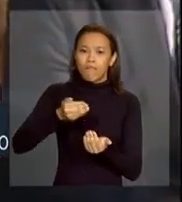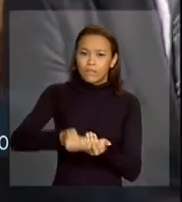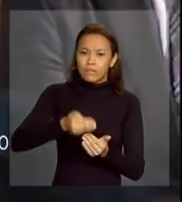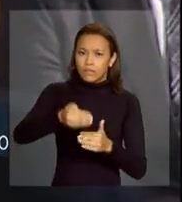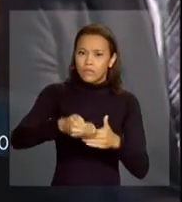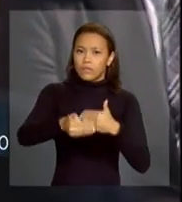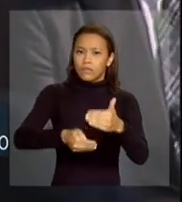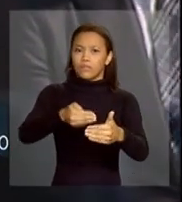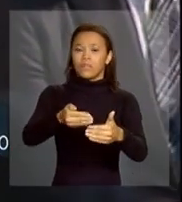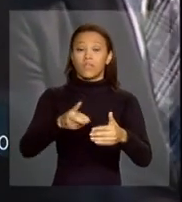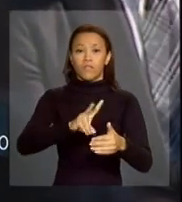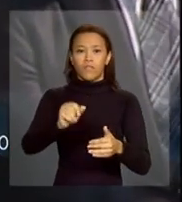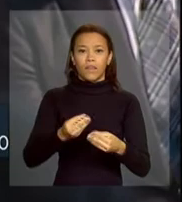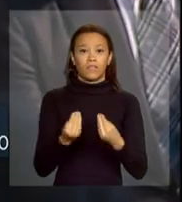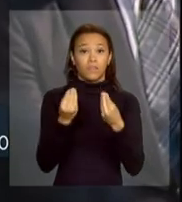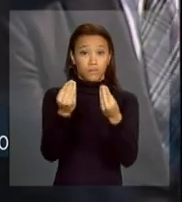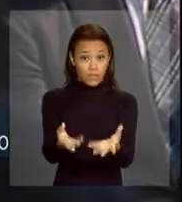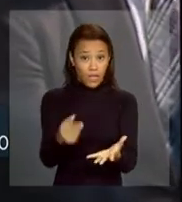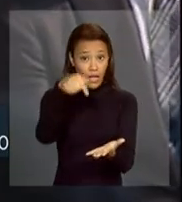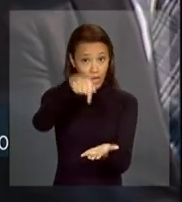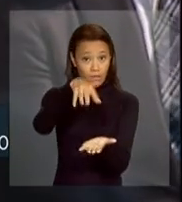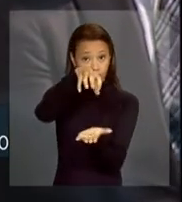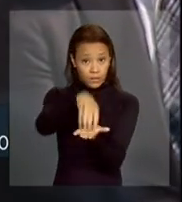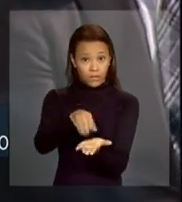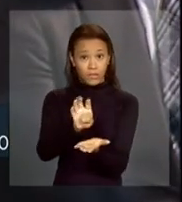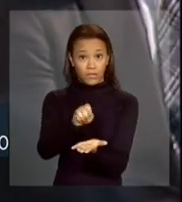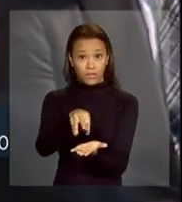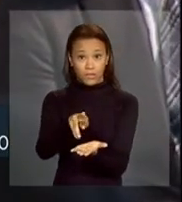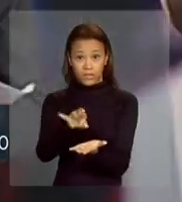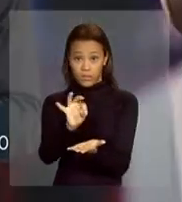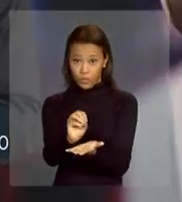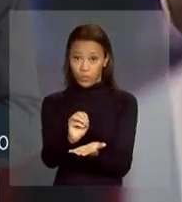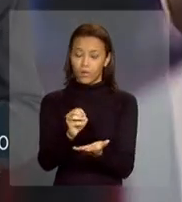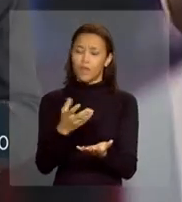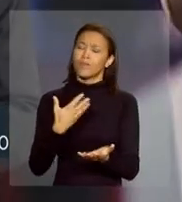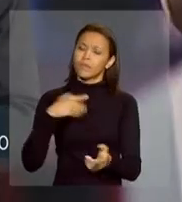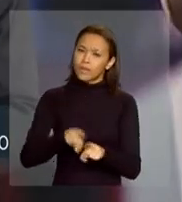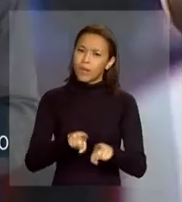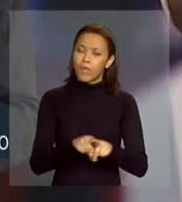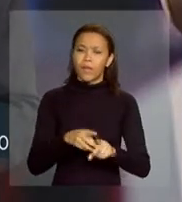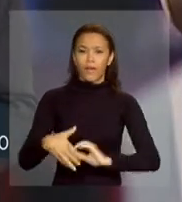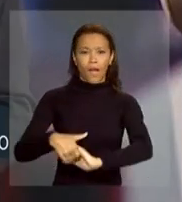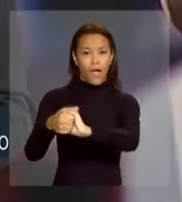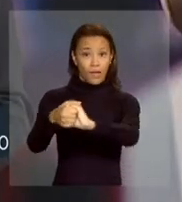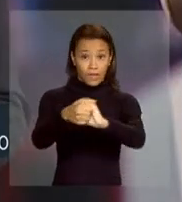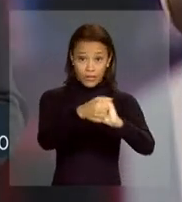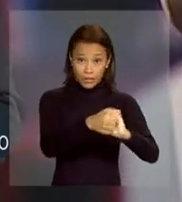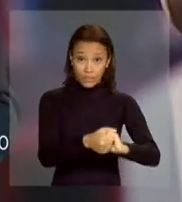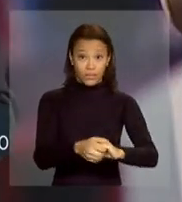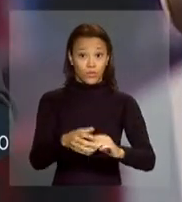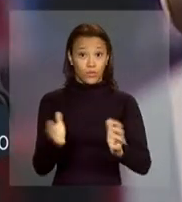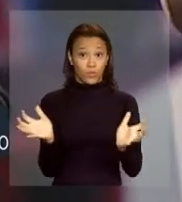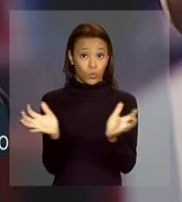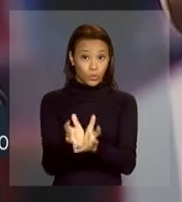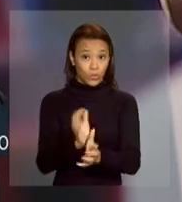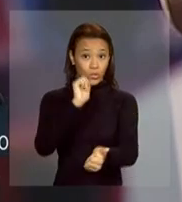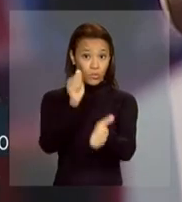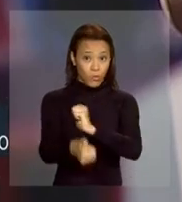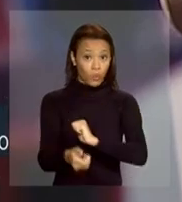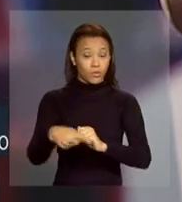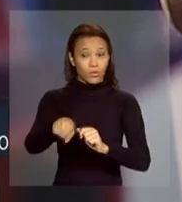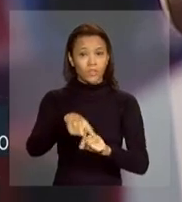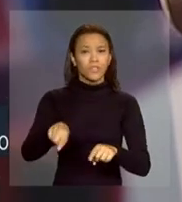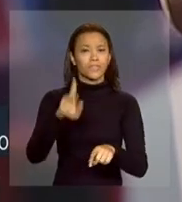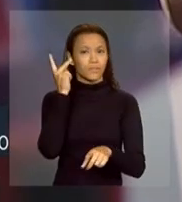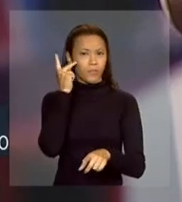trazer e eu quero aqui agradecer e complementar o nosso time São Paulo grande